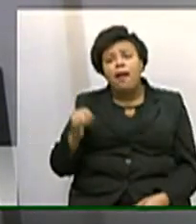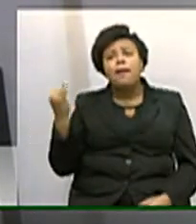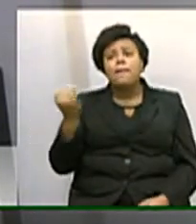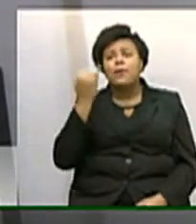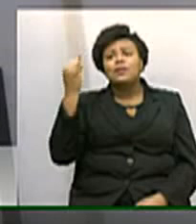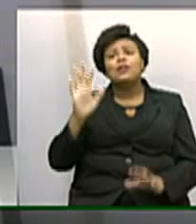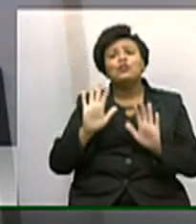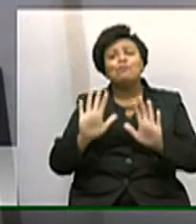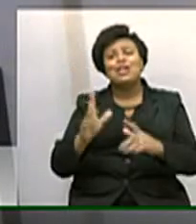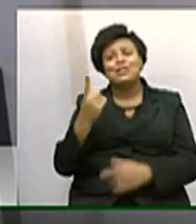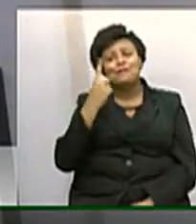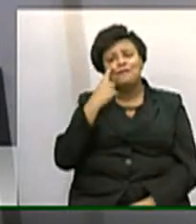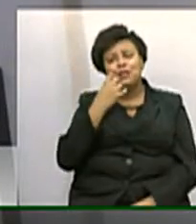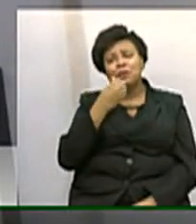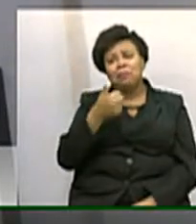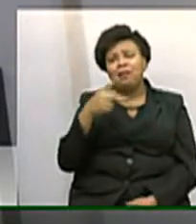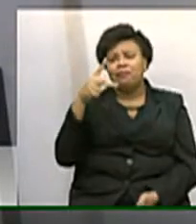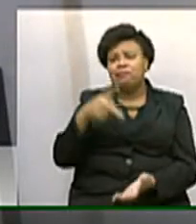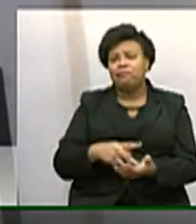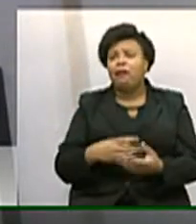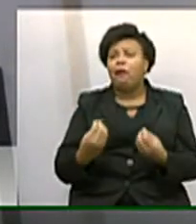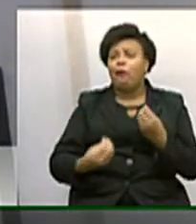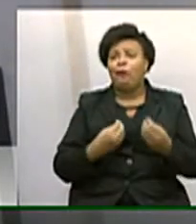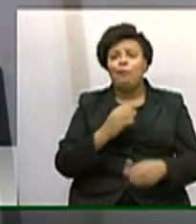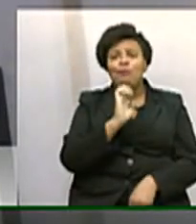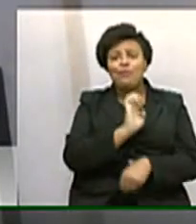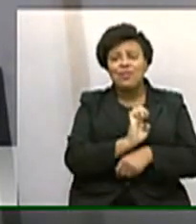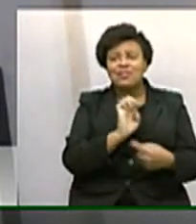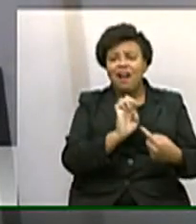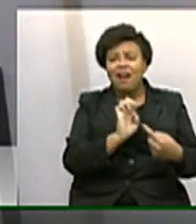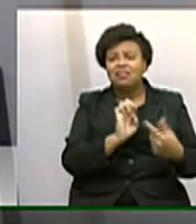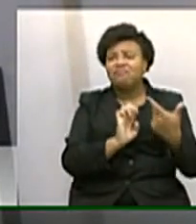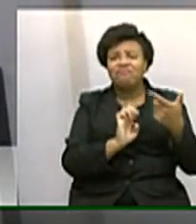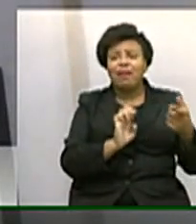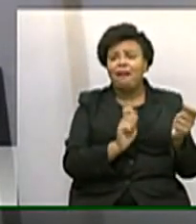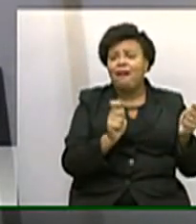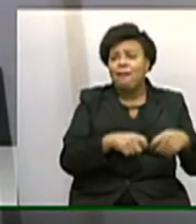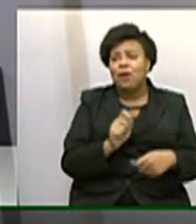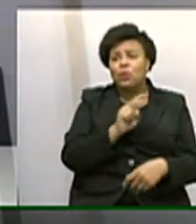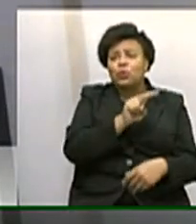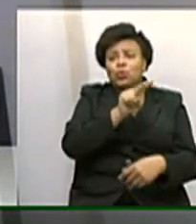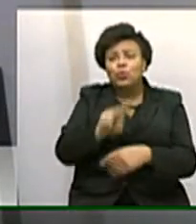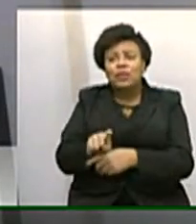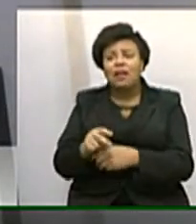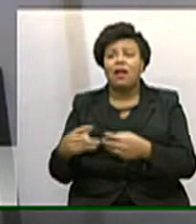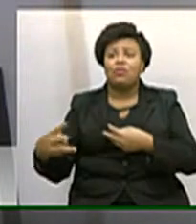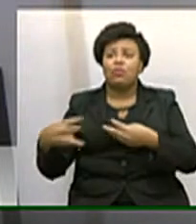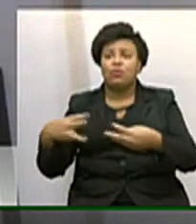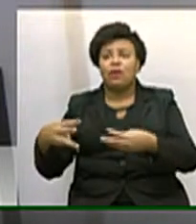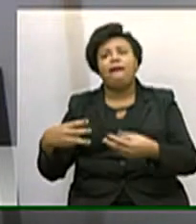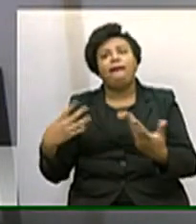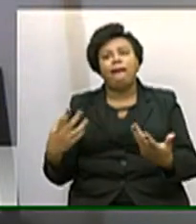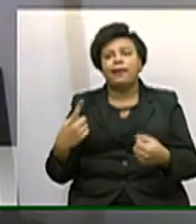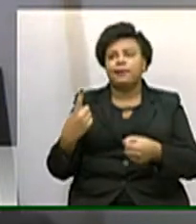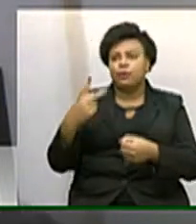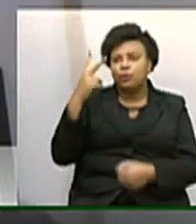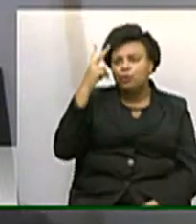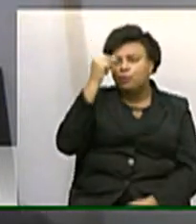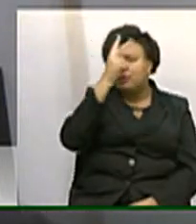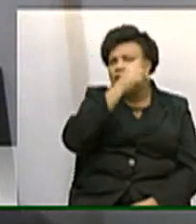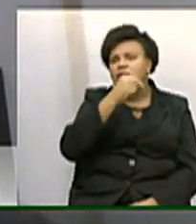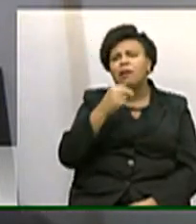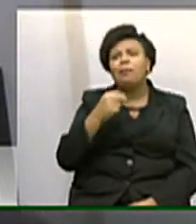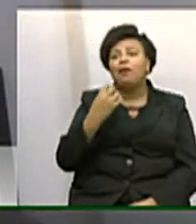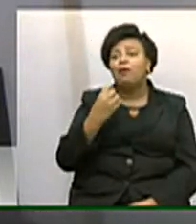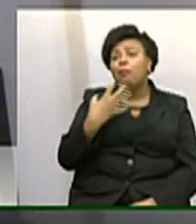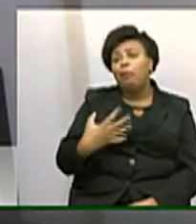importante. Mas vejam bem, na realidade, como o Estado não é capaz de cuidar da rodovia, o município, bom,